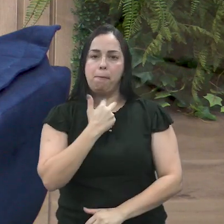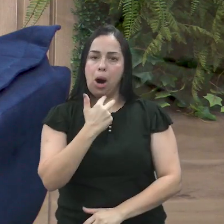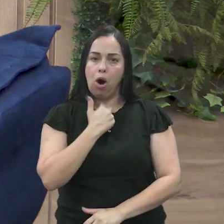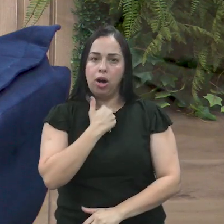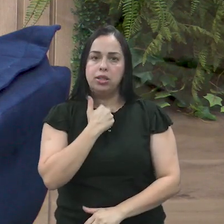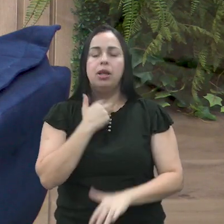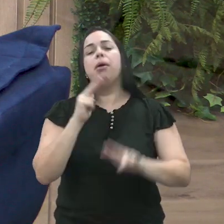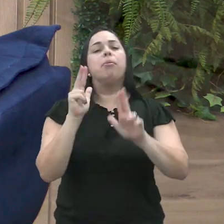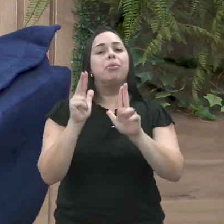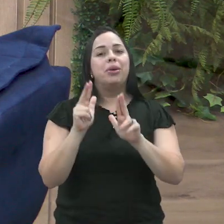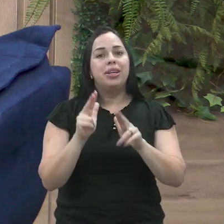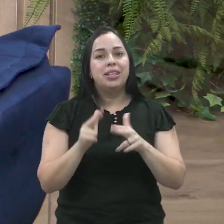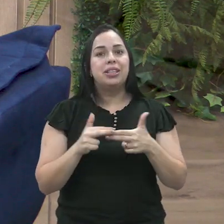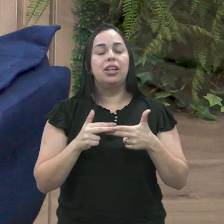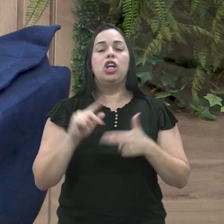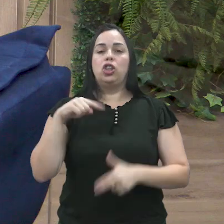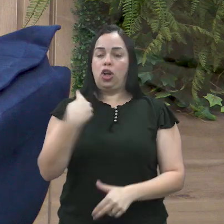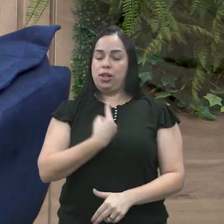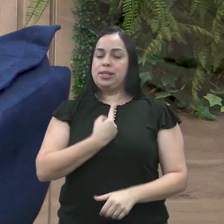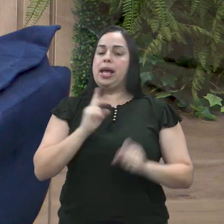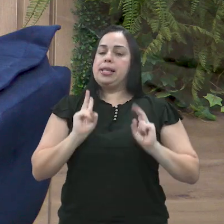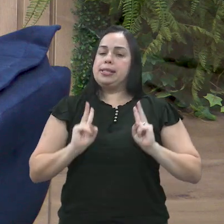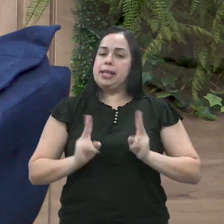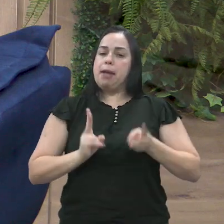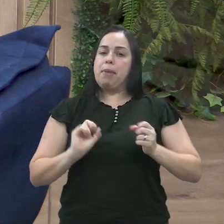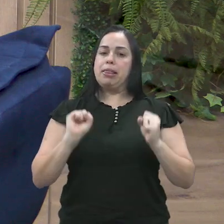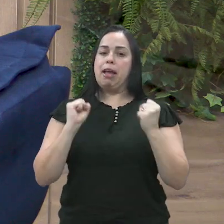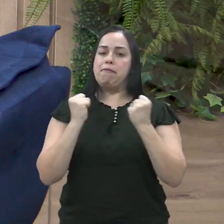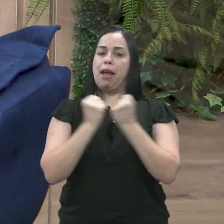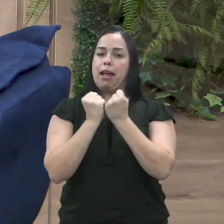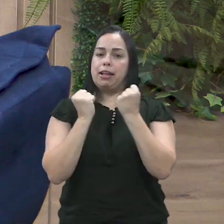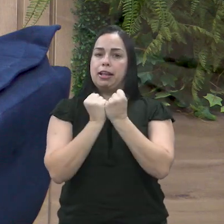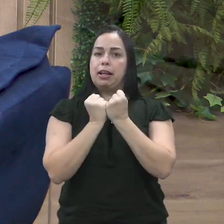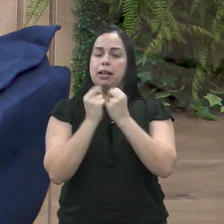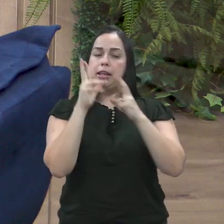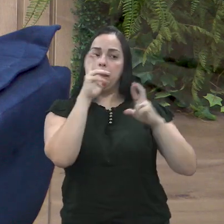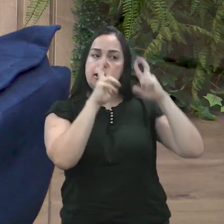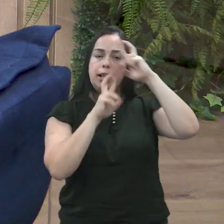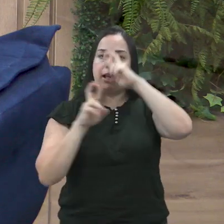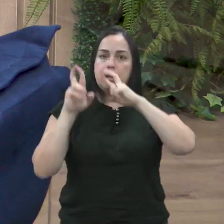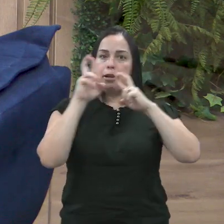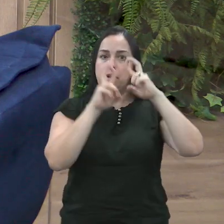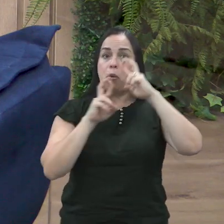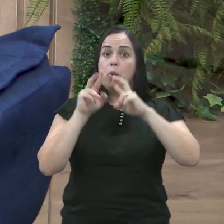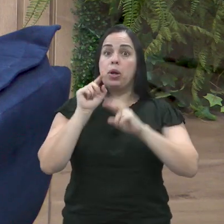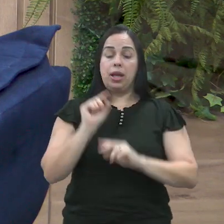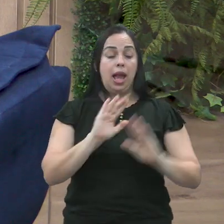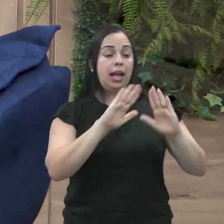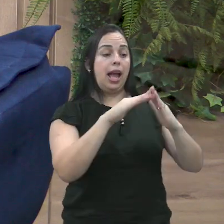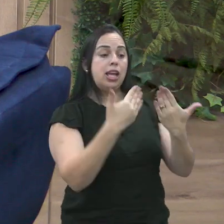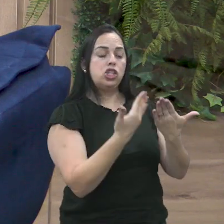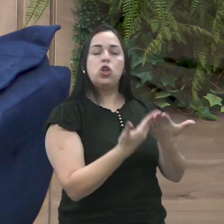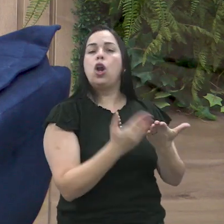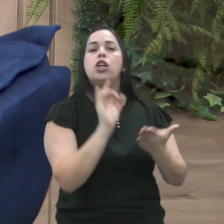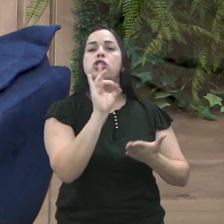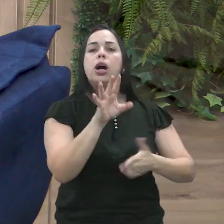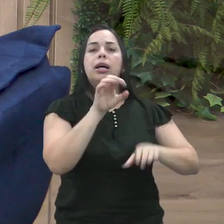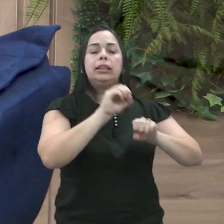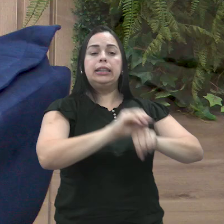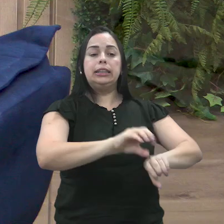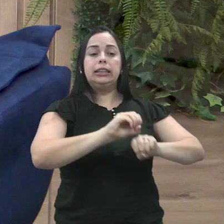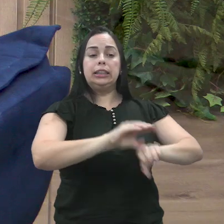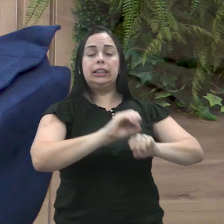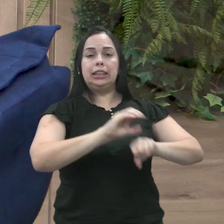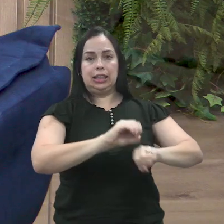famílias ensinam para as nossas crianças. E isso também é algo que a gente sempre está vigilante e resguarda, para que as nossas escolas